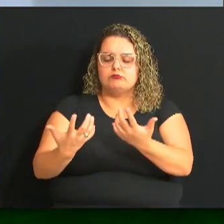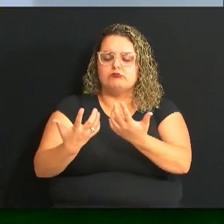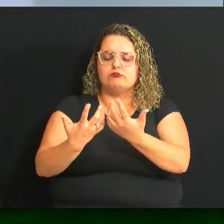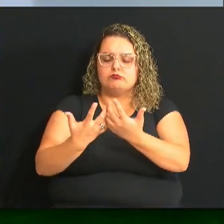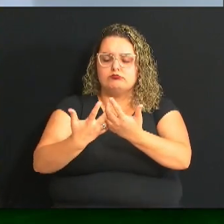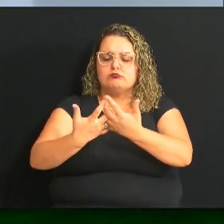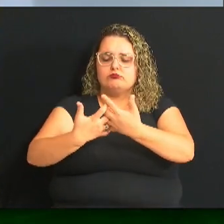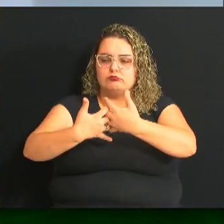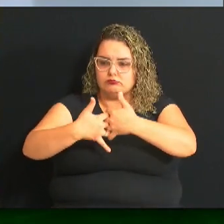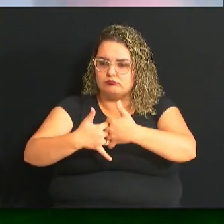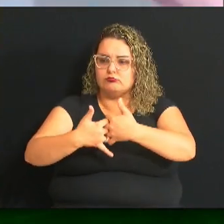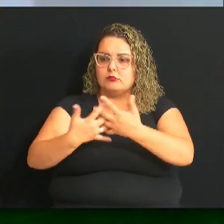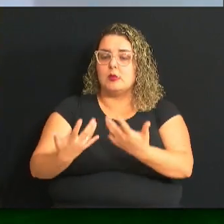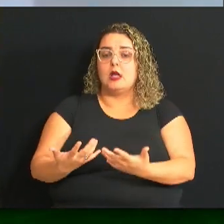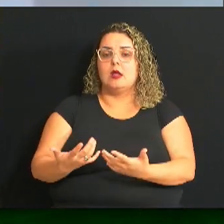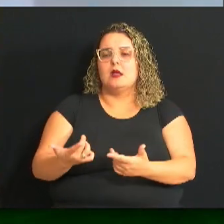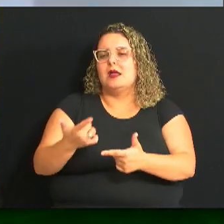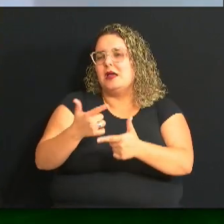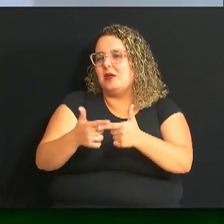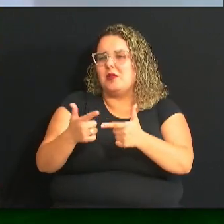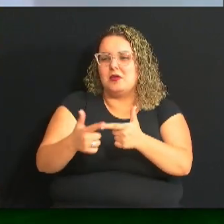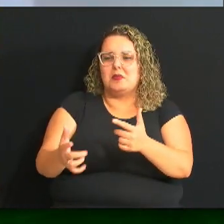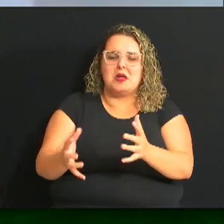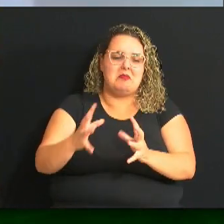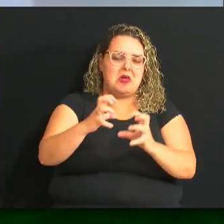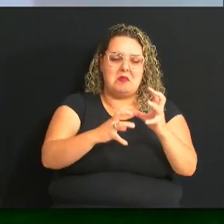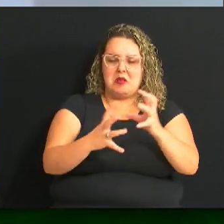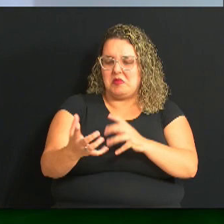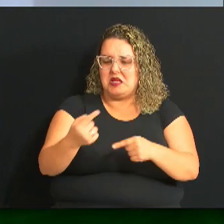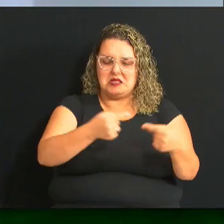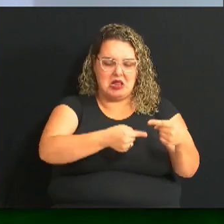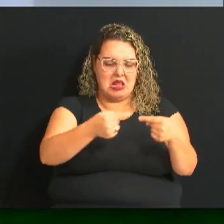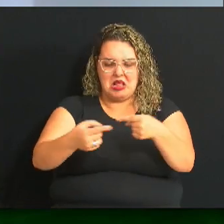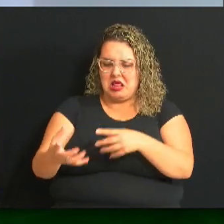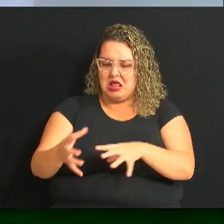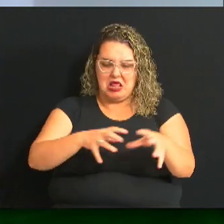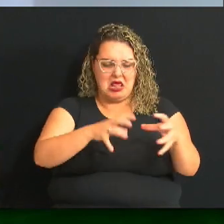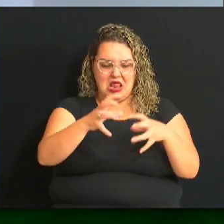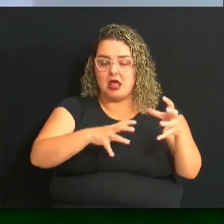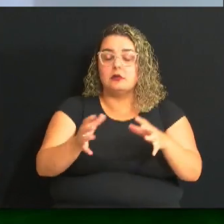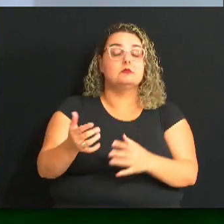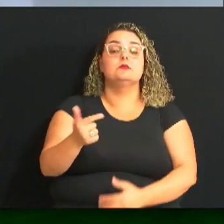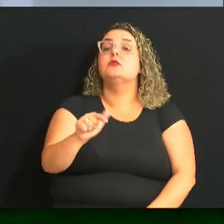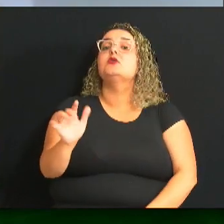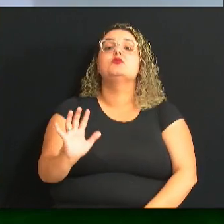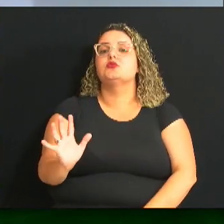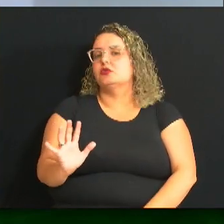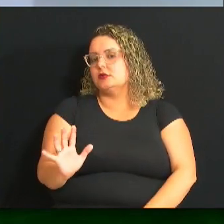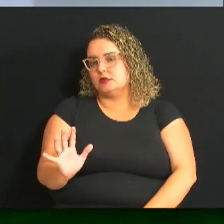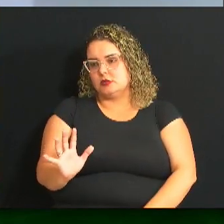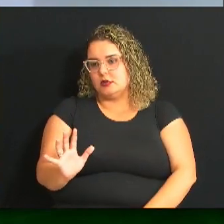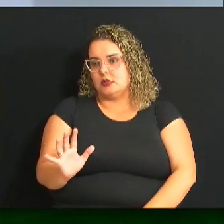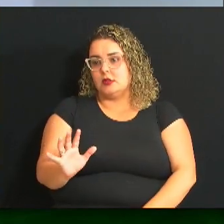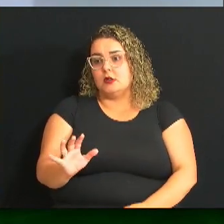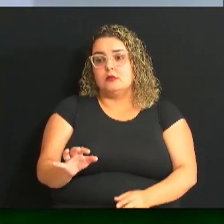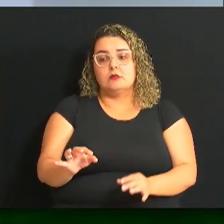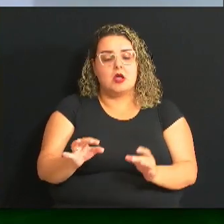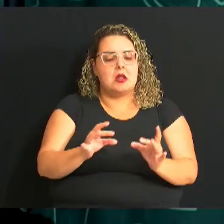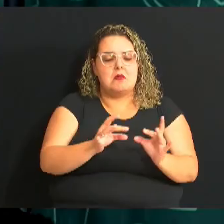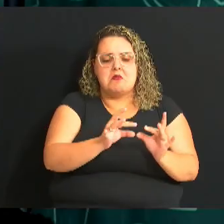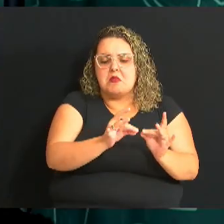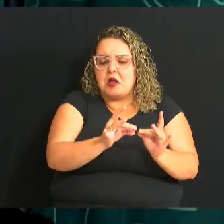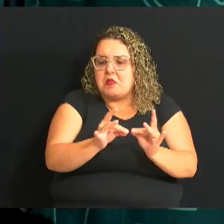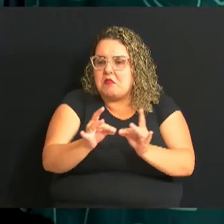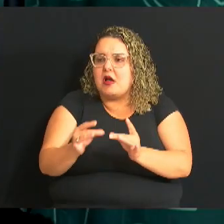tirou muito daquele problema de equipe que briga, equipe que discute, não existia isso. Eles simplesmente se afinaram, até hoje eles